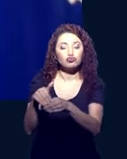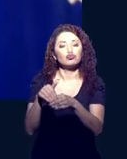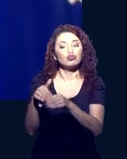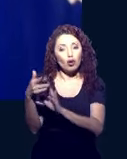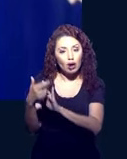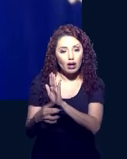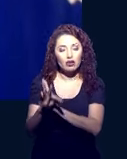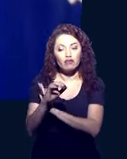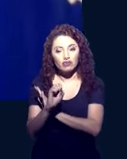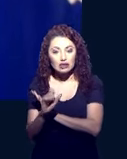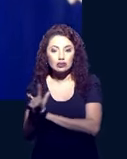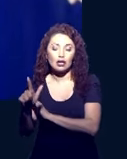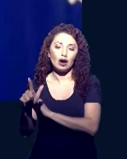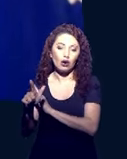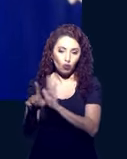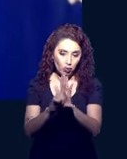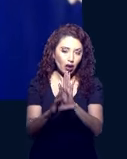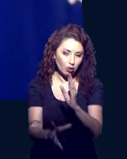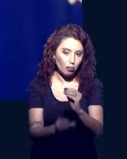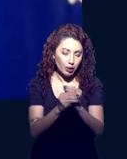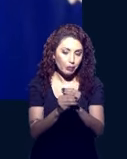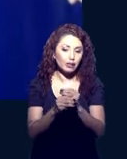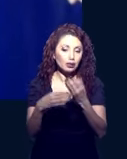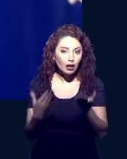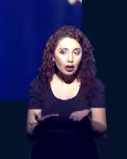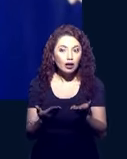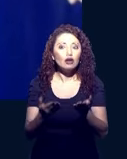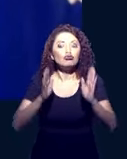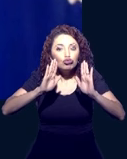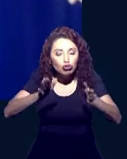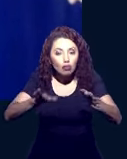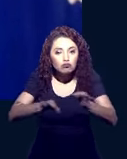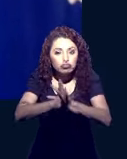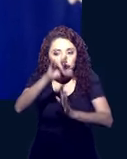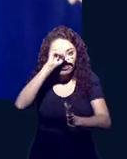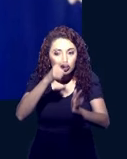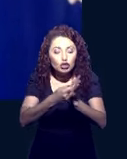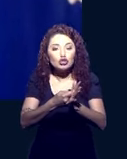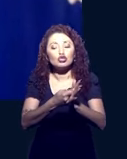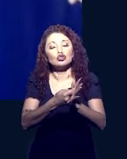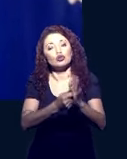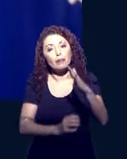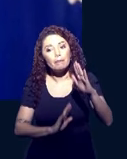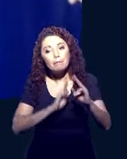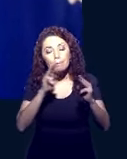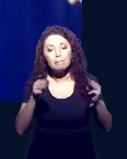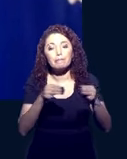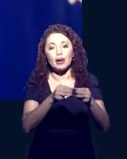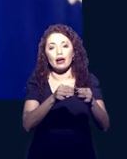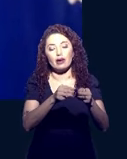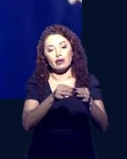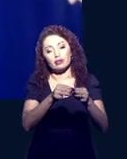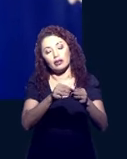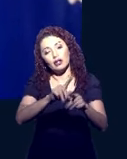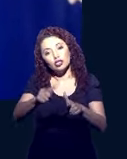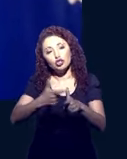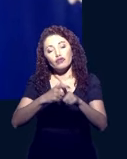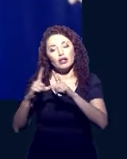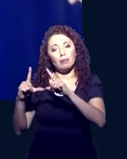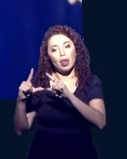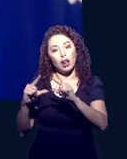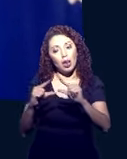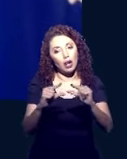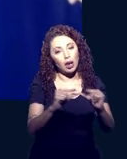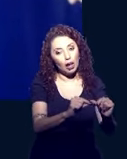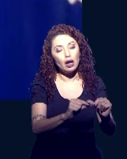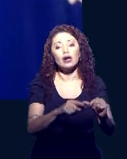eh complementar se estabeleceu uma meta de redução do Déficit ou de Déficit Zero no Brasil essa meta